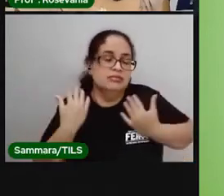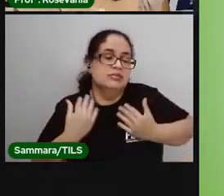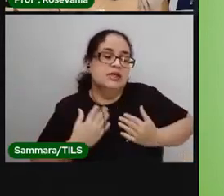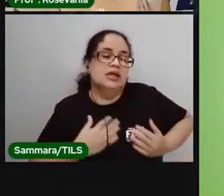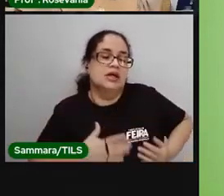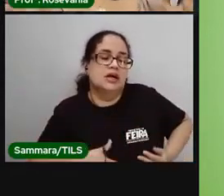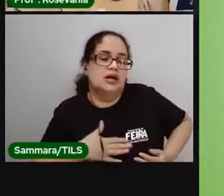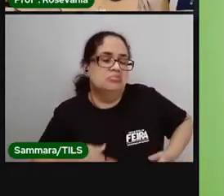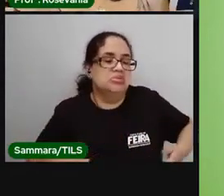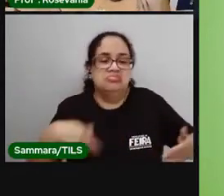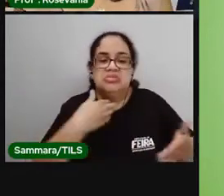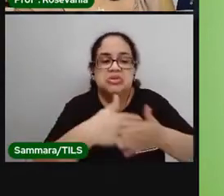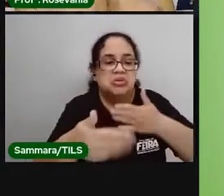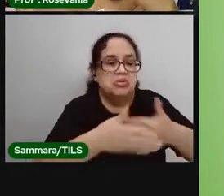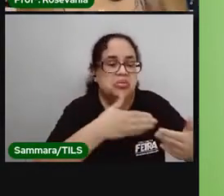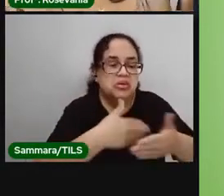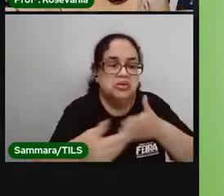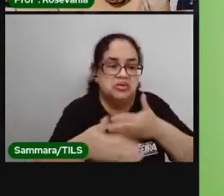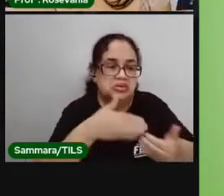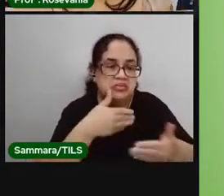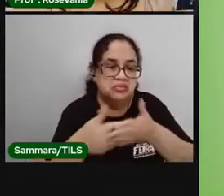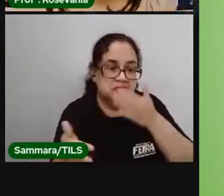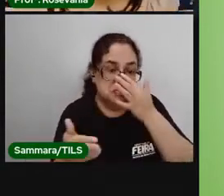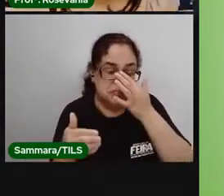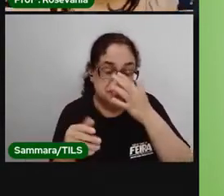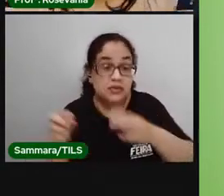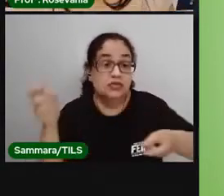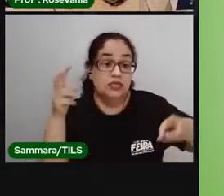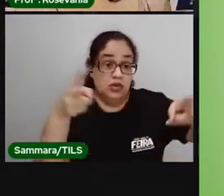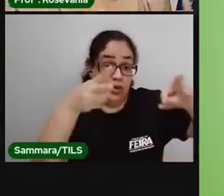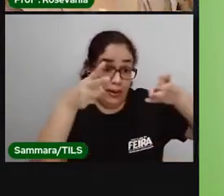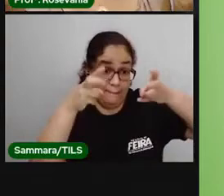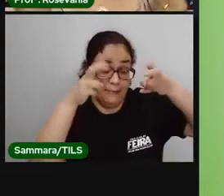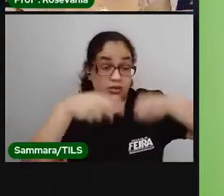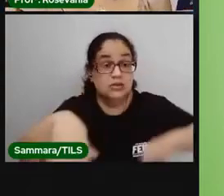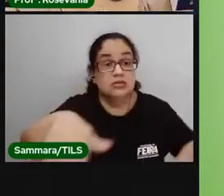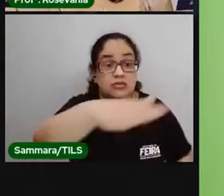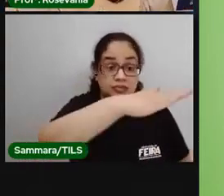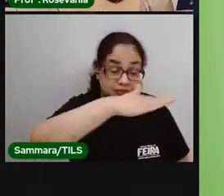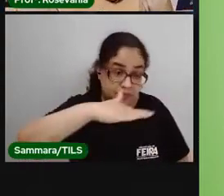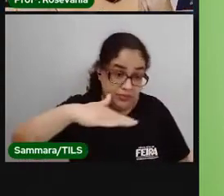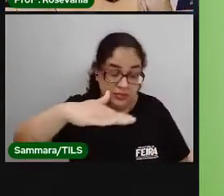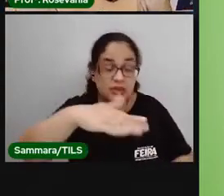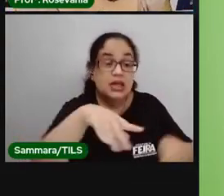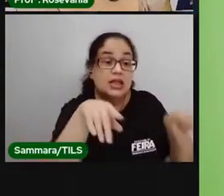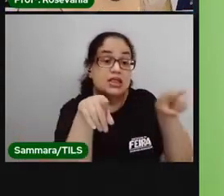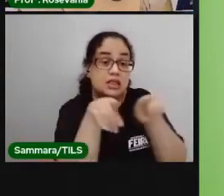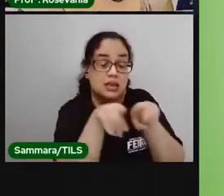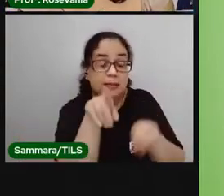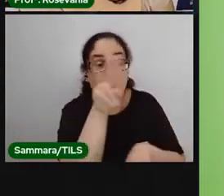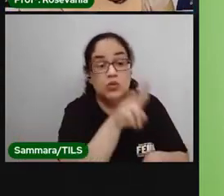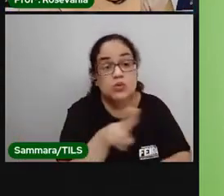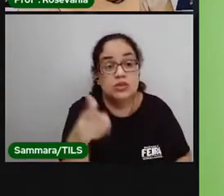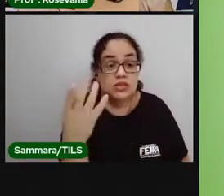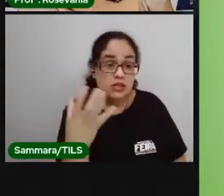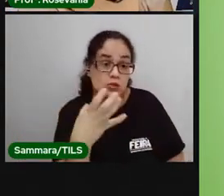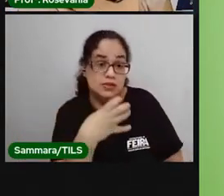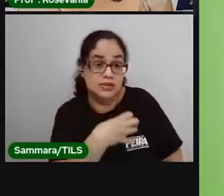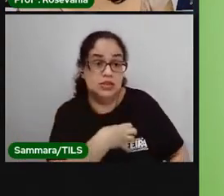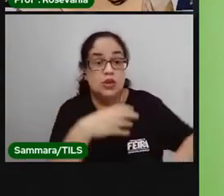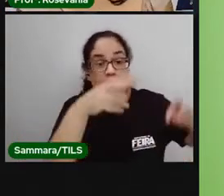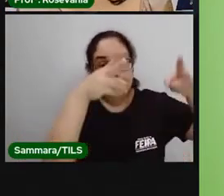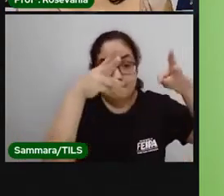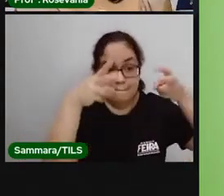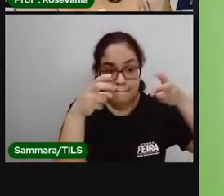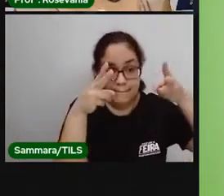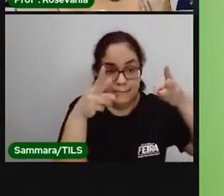Não importa, o que importa é que além de estar observando esse espaço, ele também está usando os sentidos para perceber esse espaço,